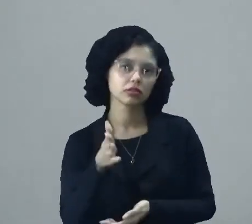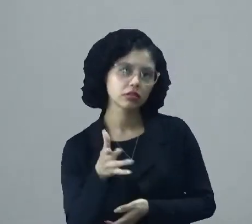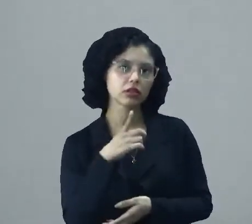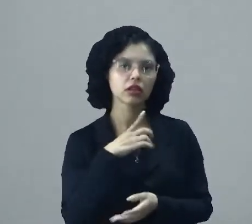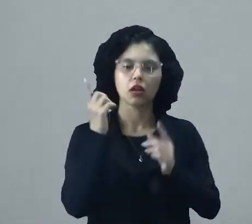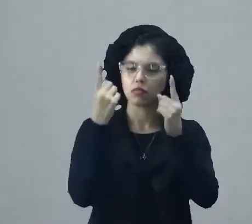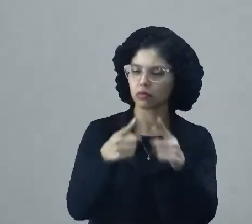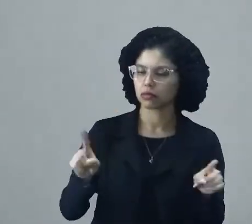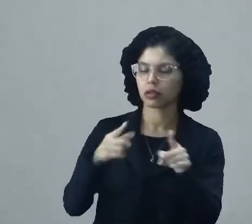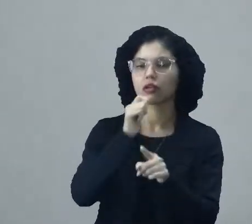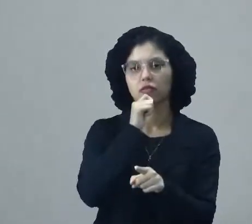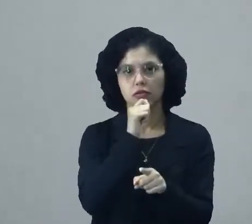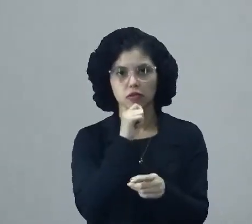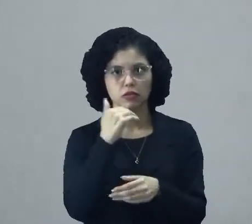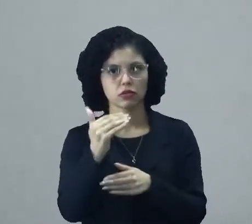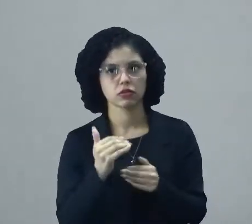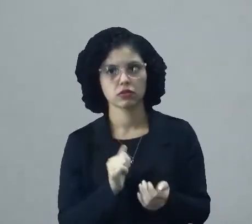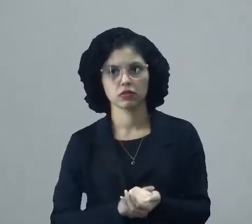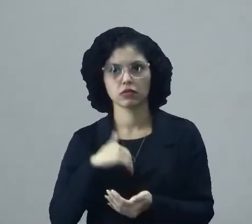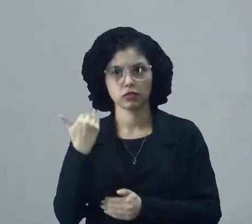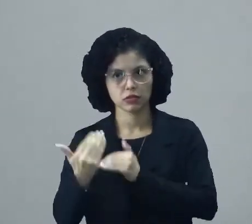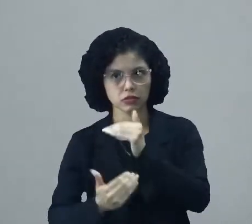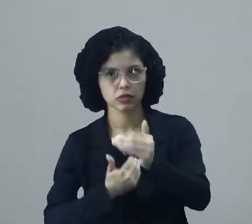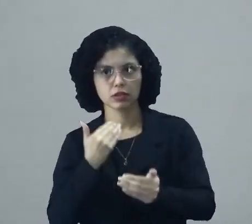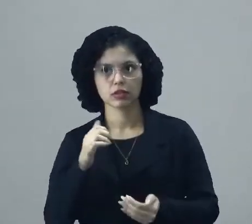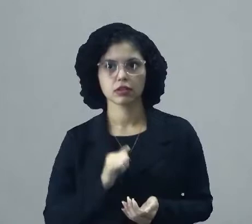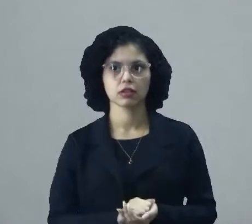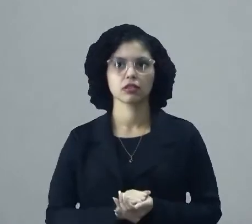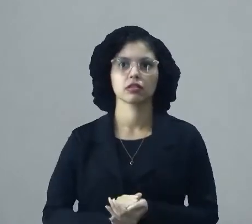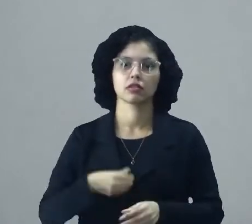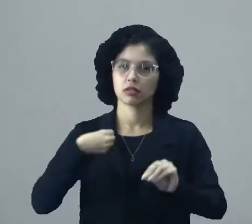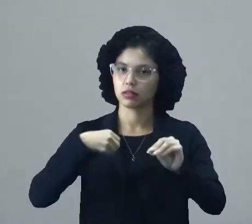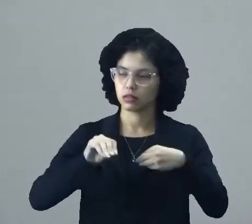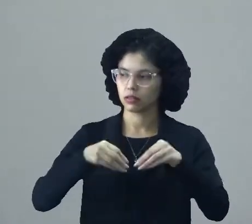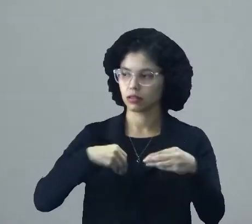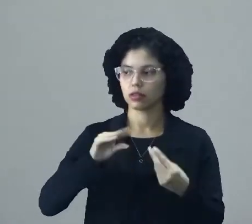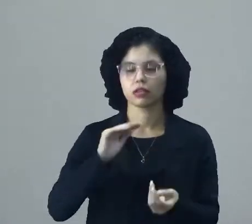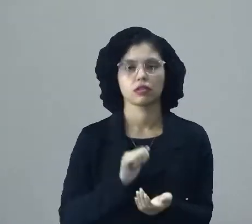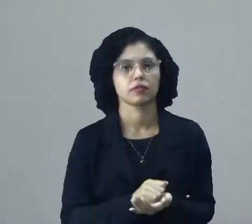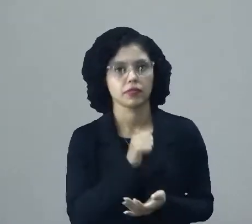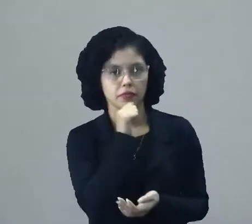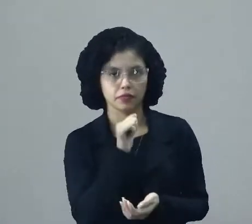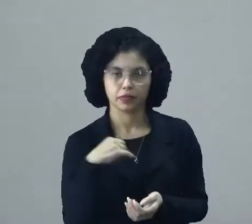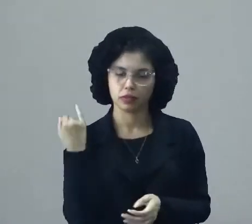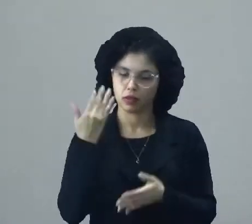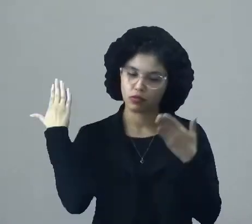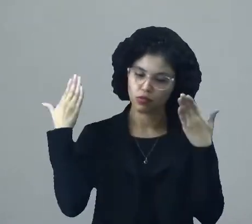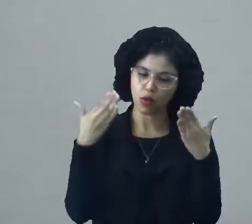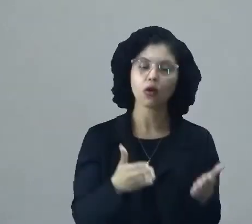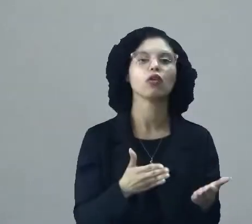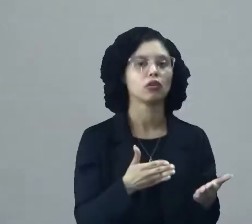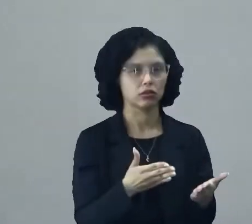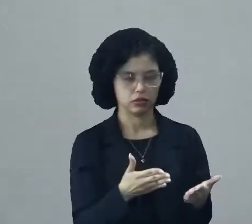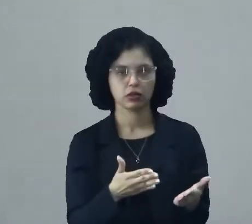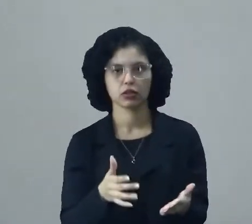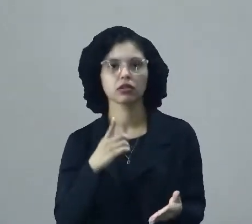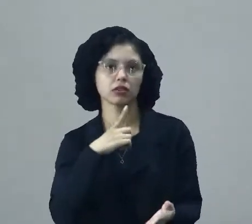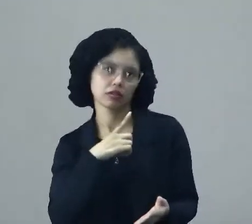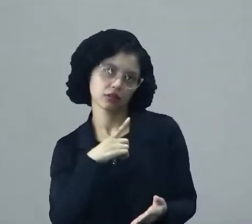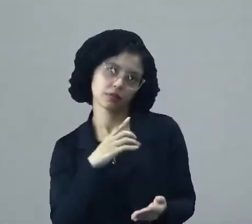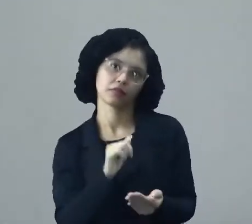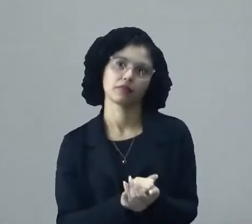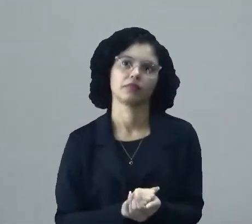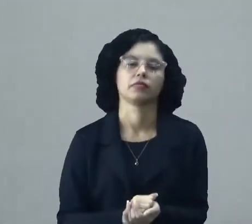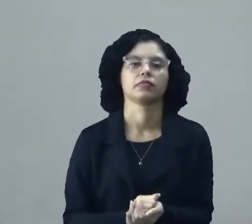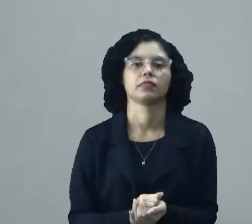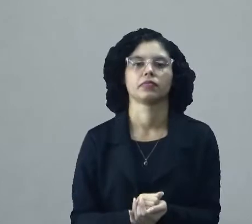mais musical. Aqui o desenvolvimento da flexibilidade é o principal elemento que a gente vai